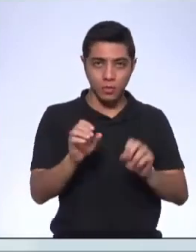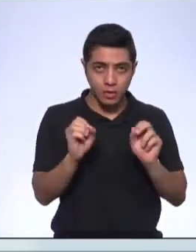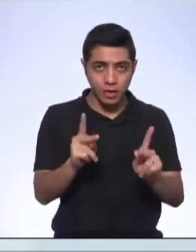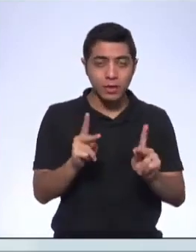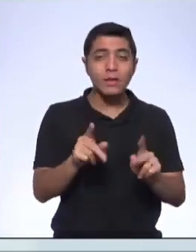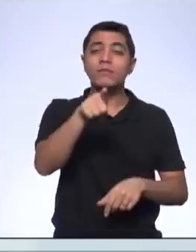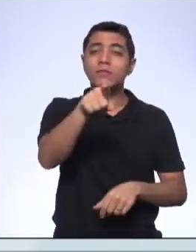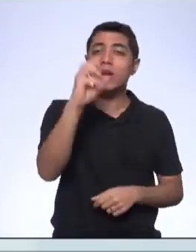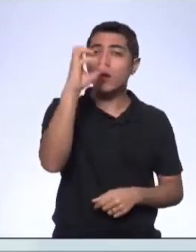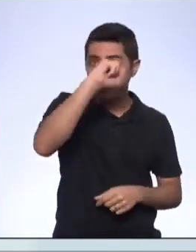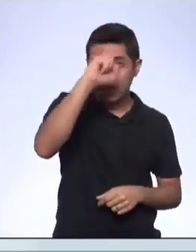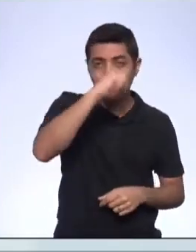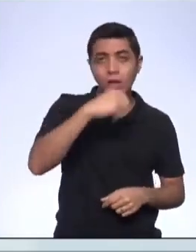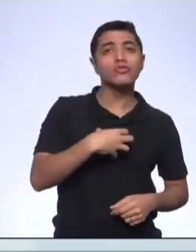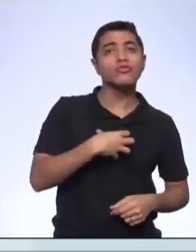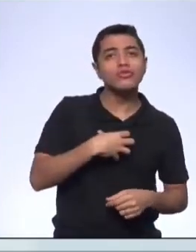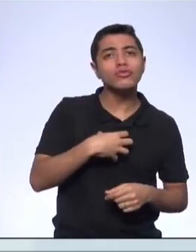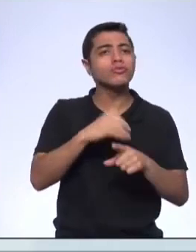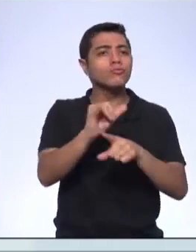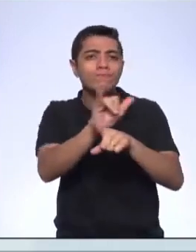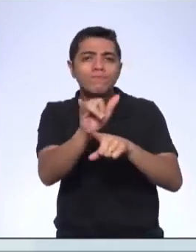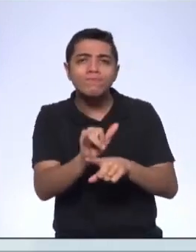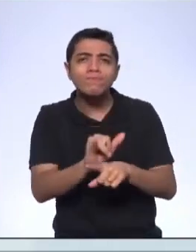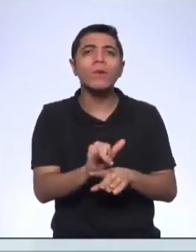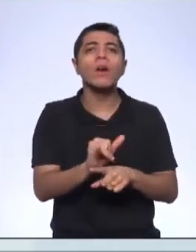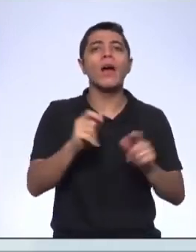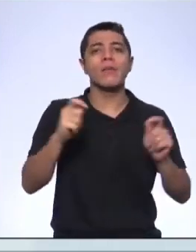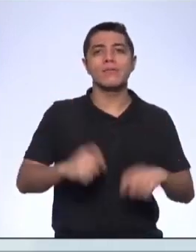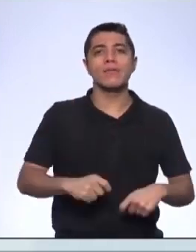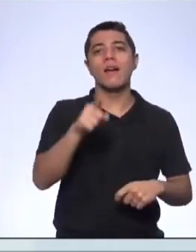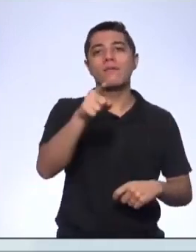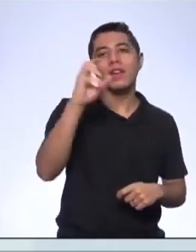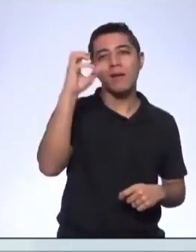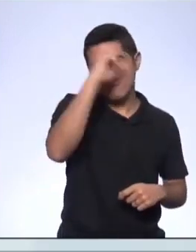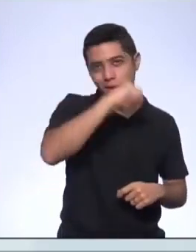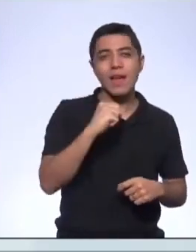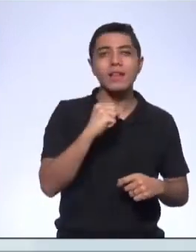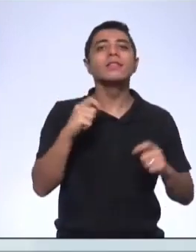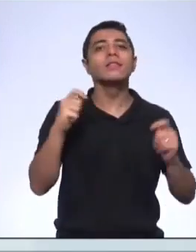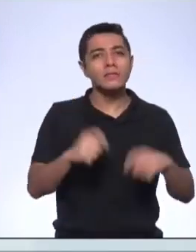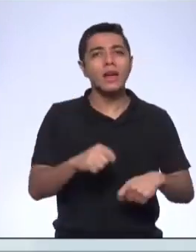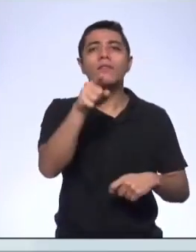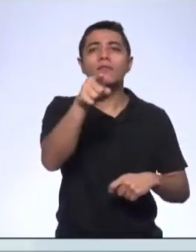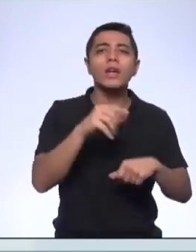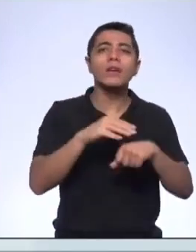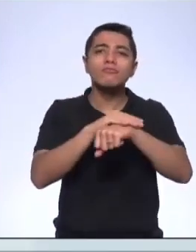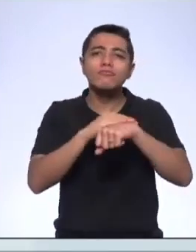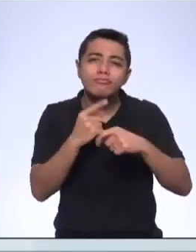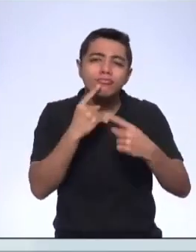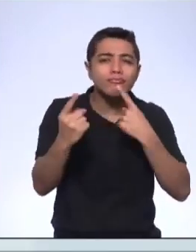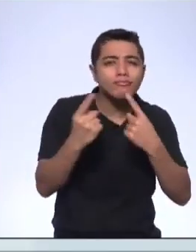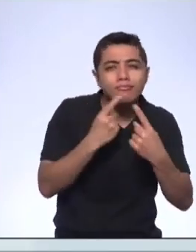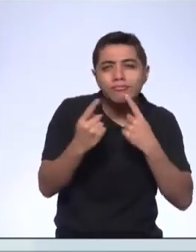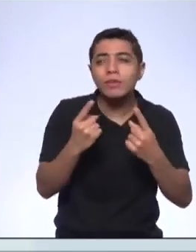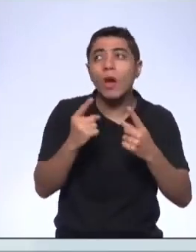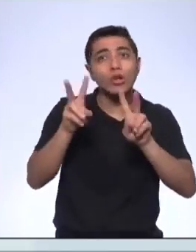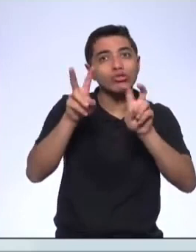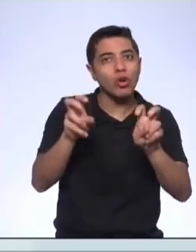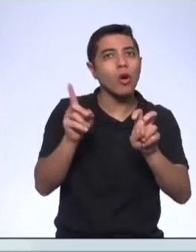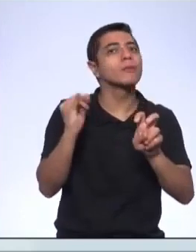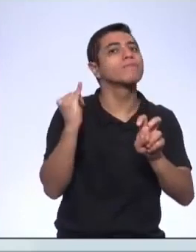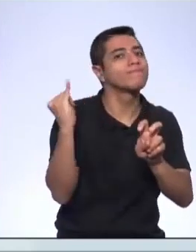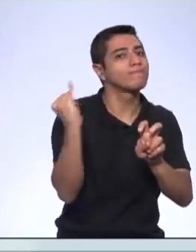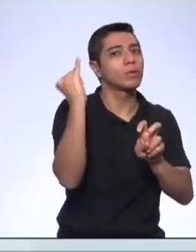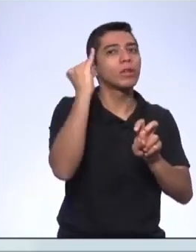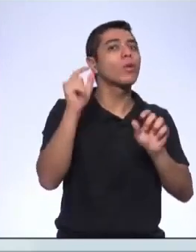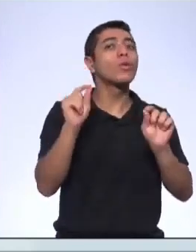algumas maneiras, algumas técnicas, algumas formas da gente poder conversar a respeito dessa coisa tão importante que é evitar